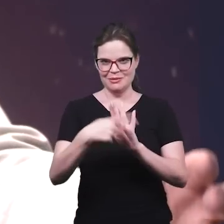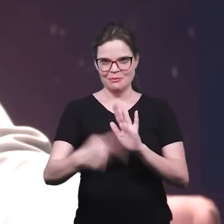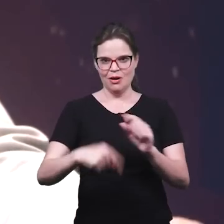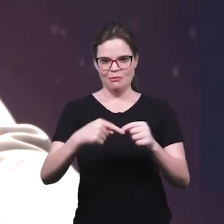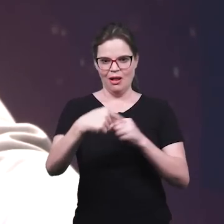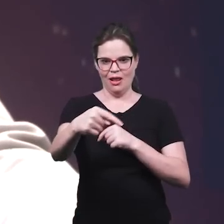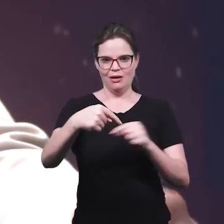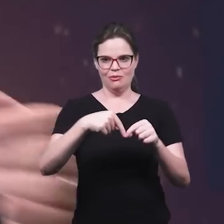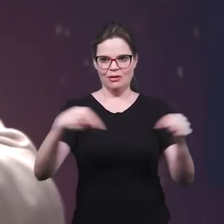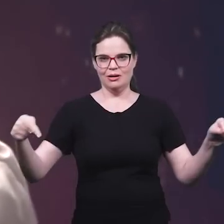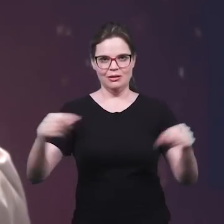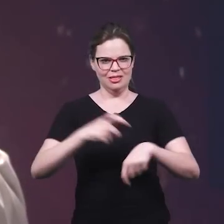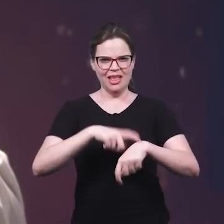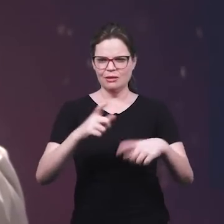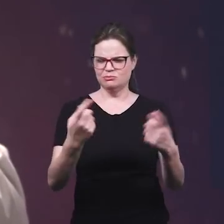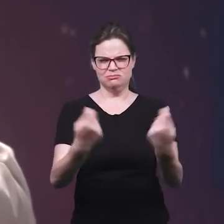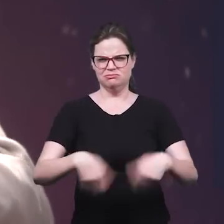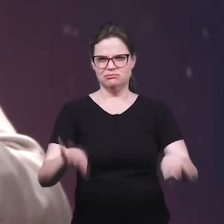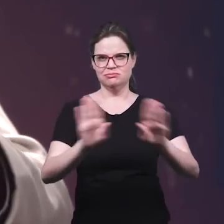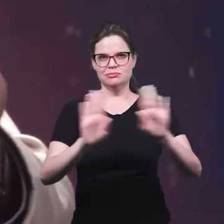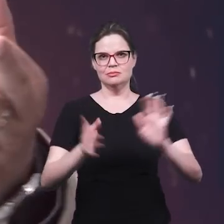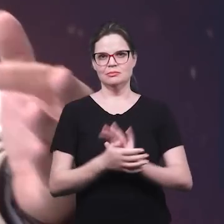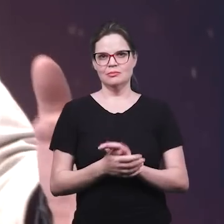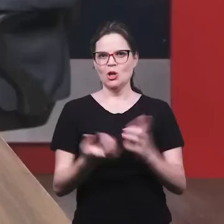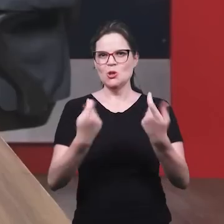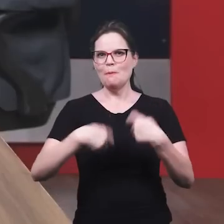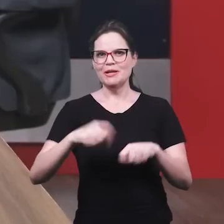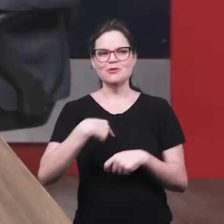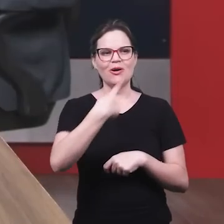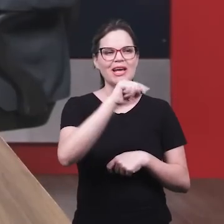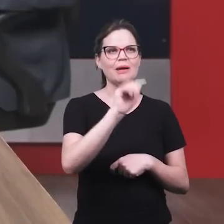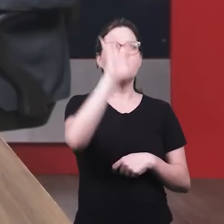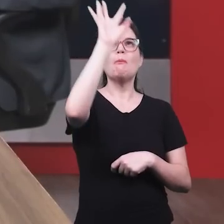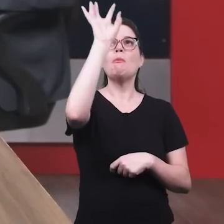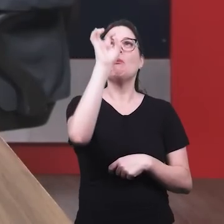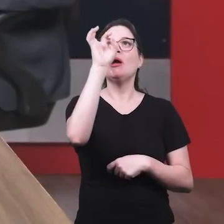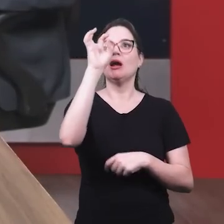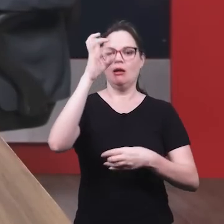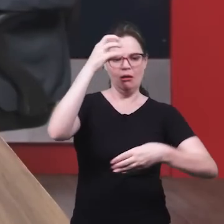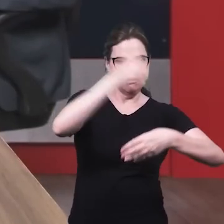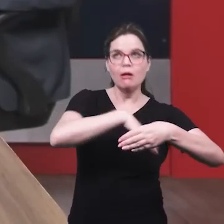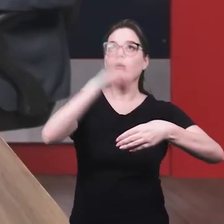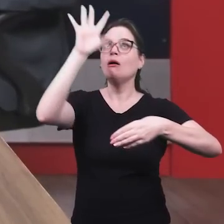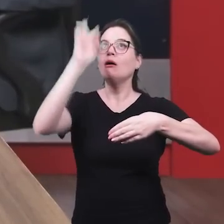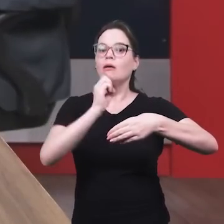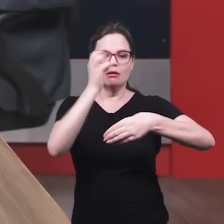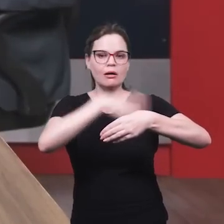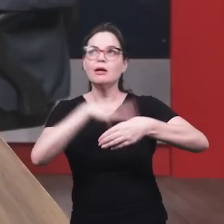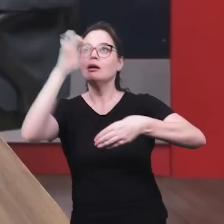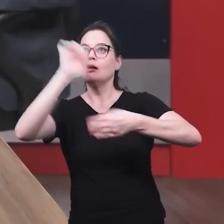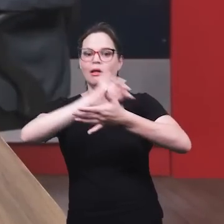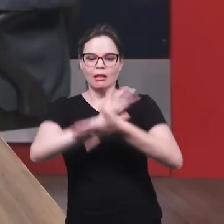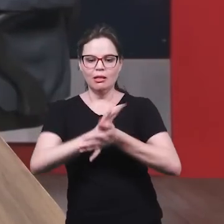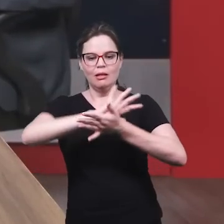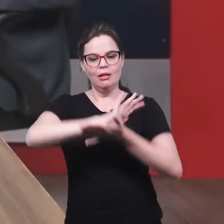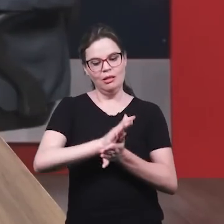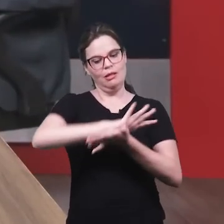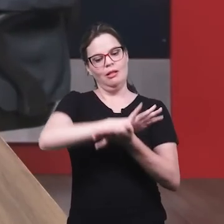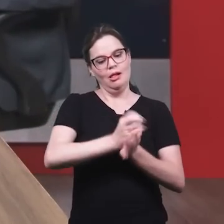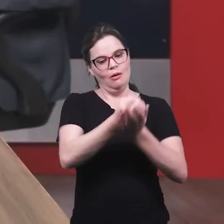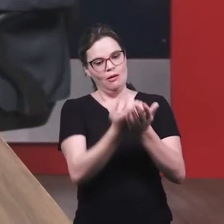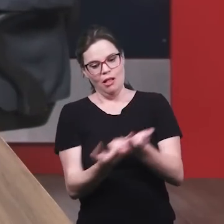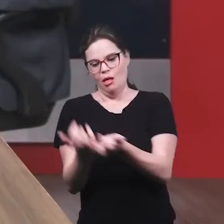espaço. Onde é que ele foi colher a uva? Onde é que ele pisou? Como é que é isso? E nem o tempo. Então ele não está preso. Ele é do universo